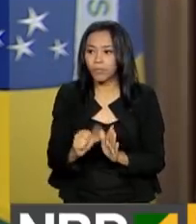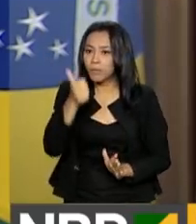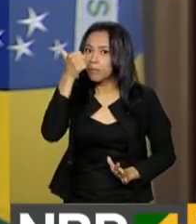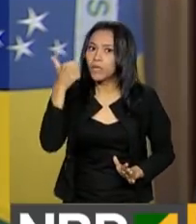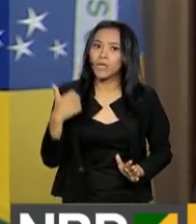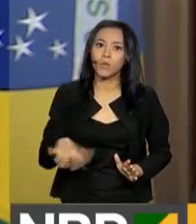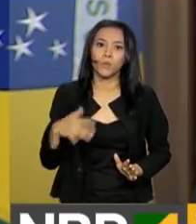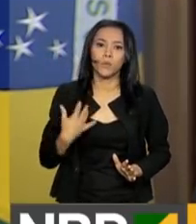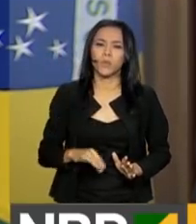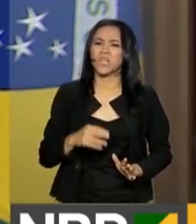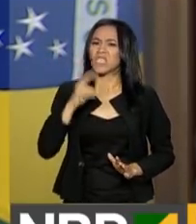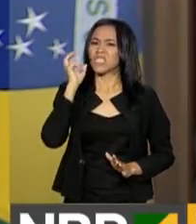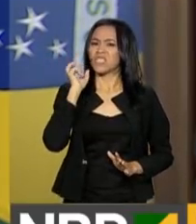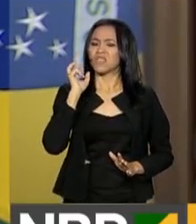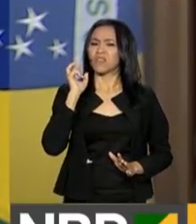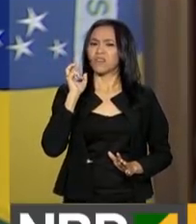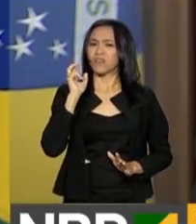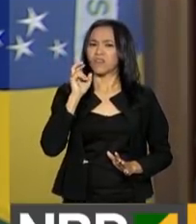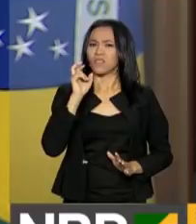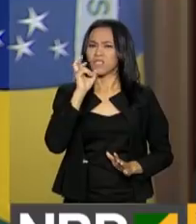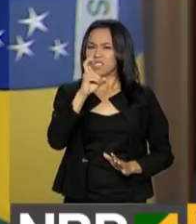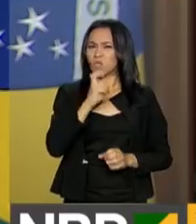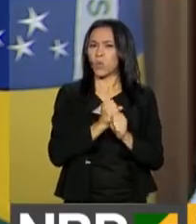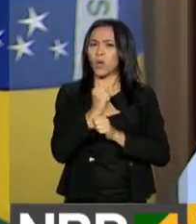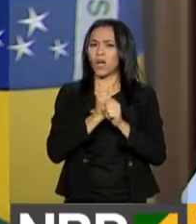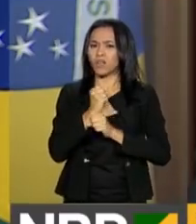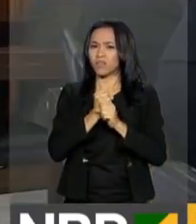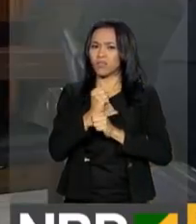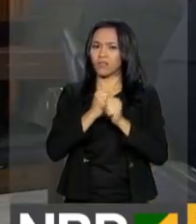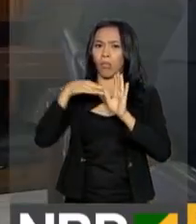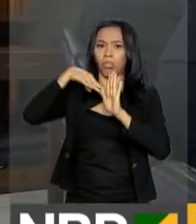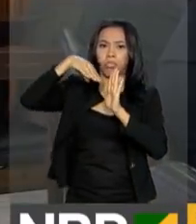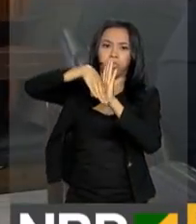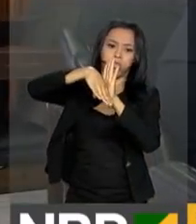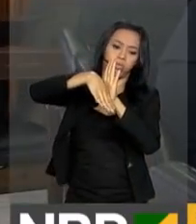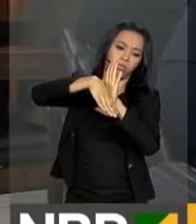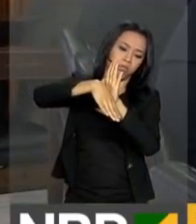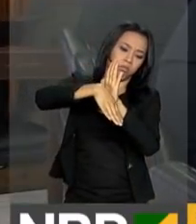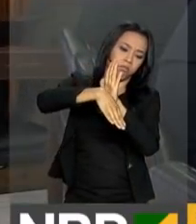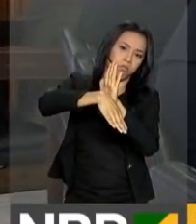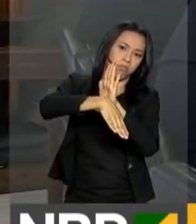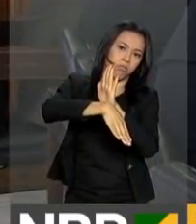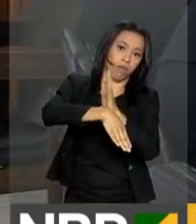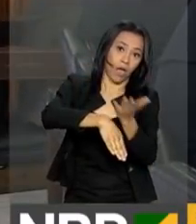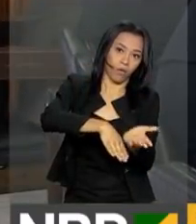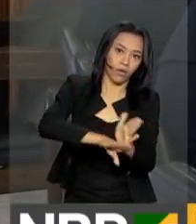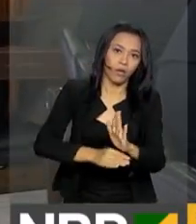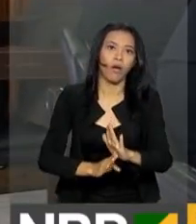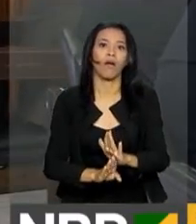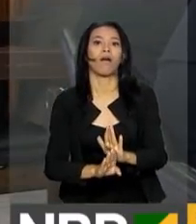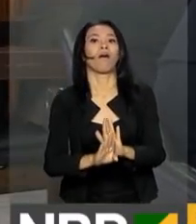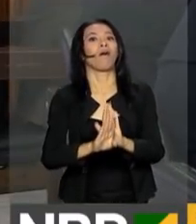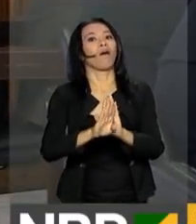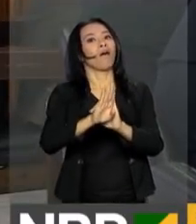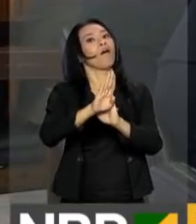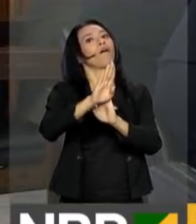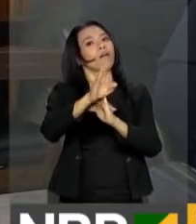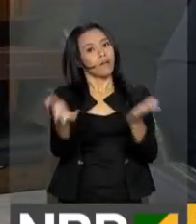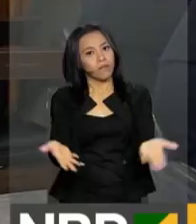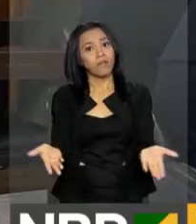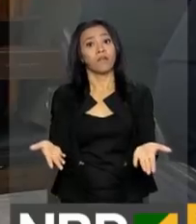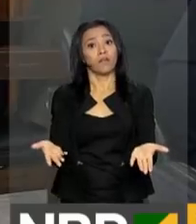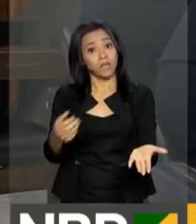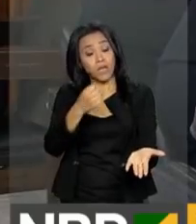senhores depois de 55 anos consecutivos de queda é importante nós fixarmos estuprar